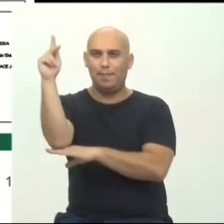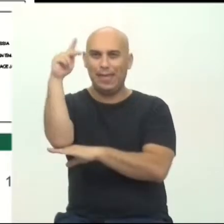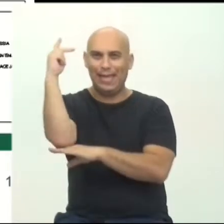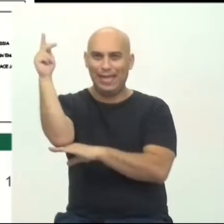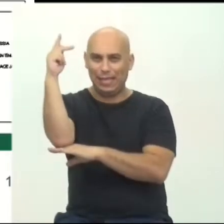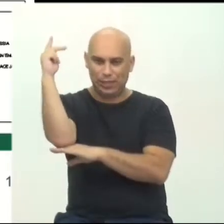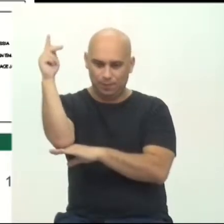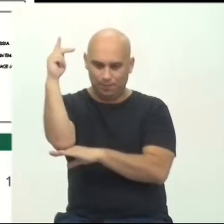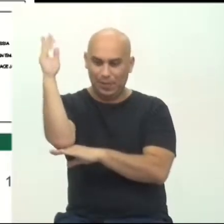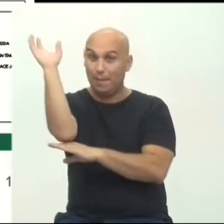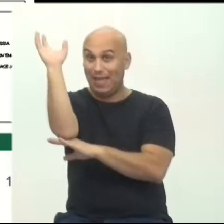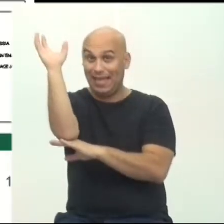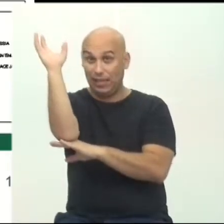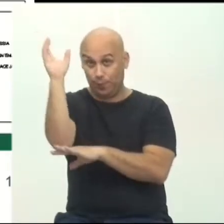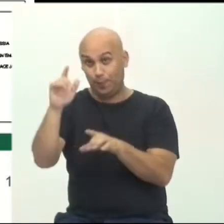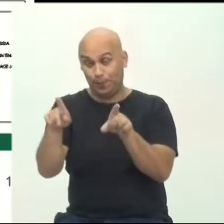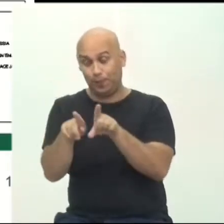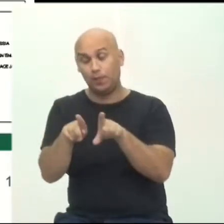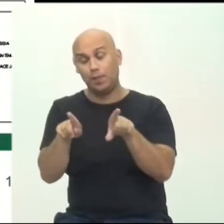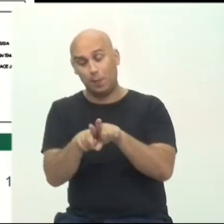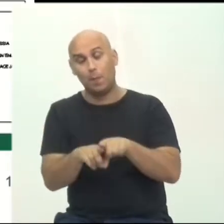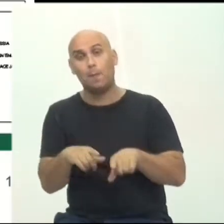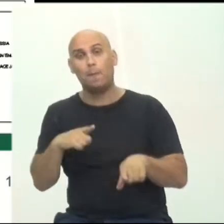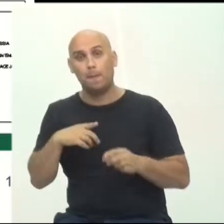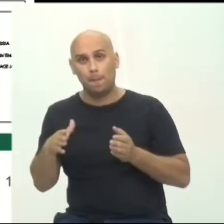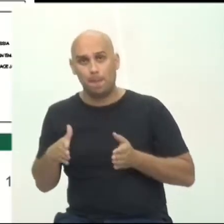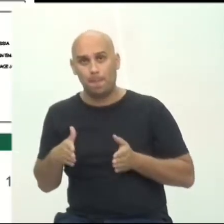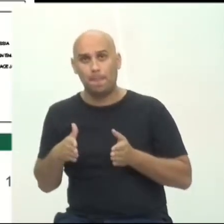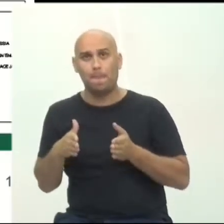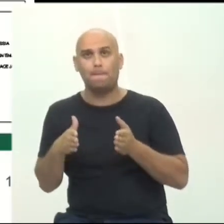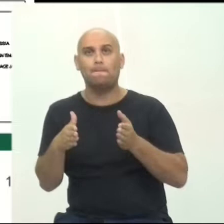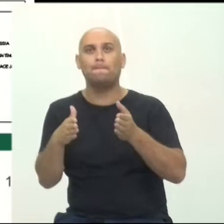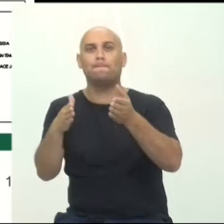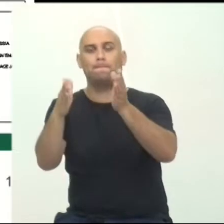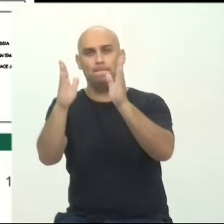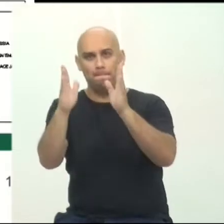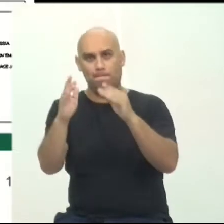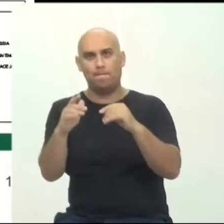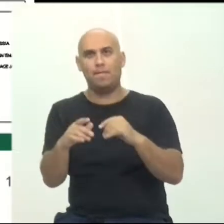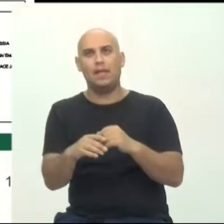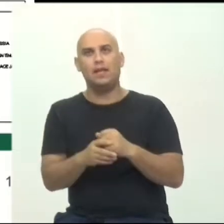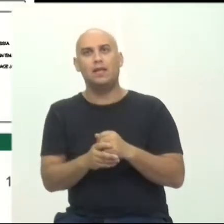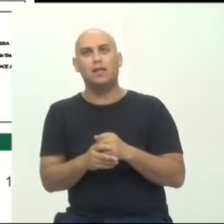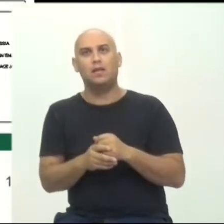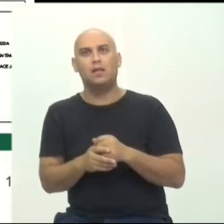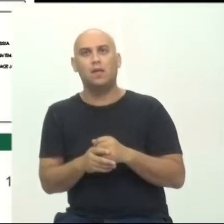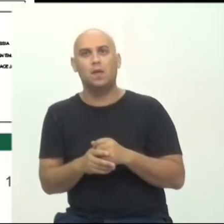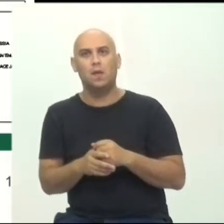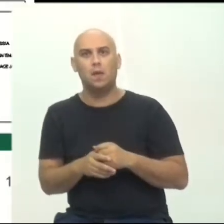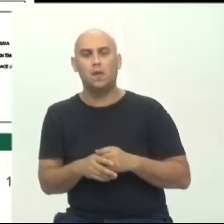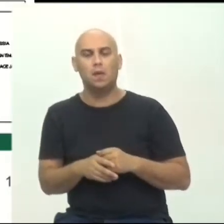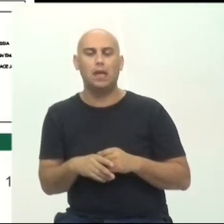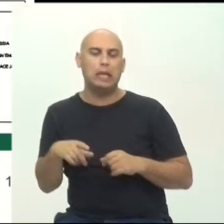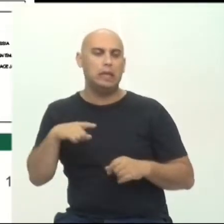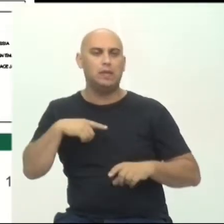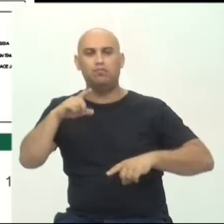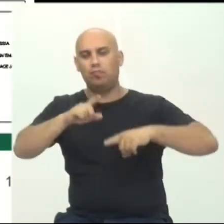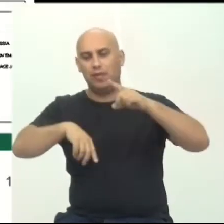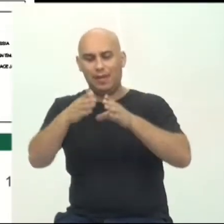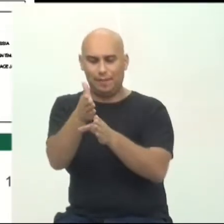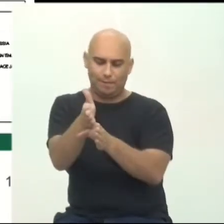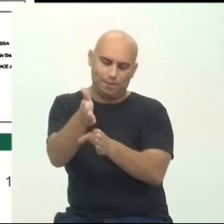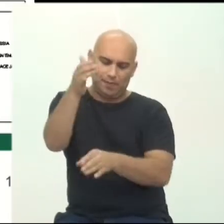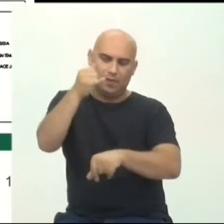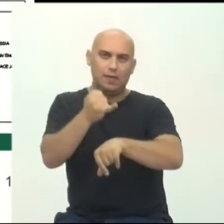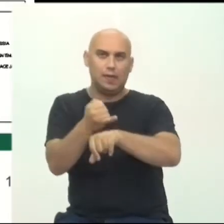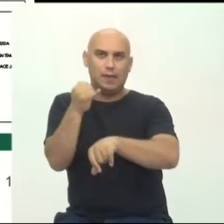adotado da ciclovia foi bidirecional, nesse caso, sem um elemento físico de barreira, então é um